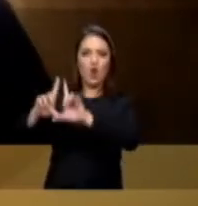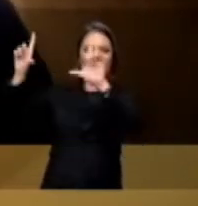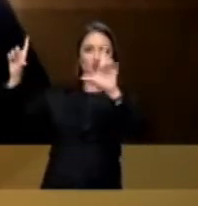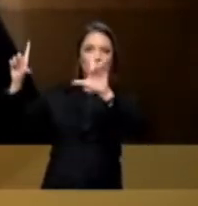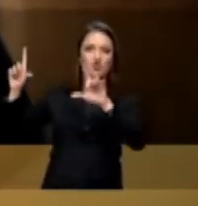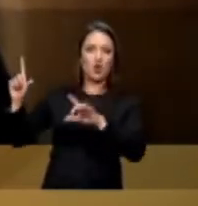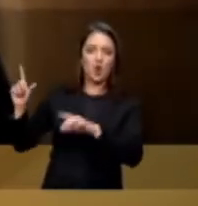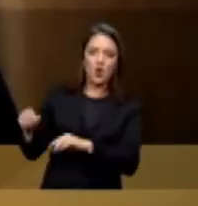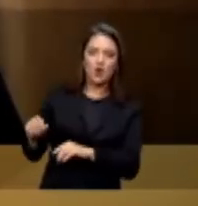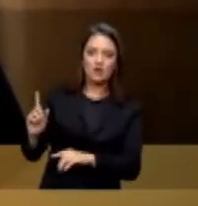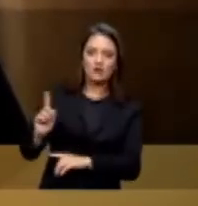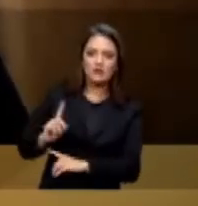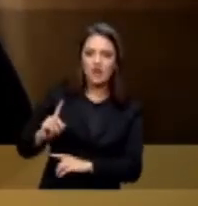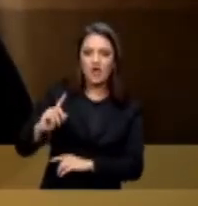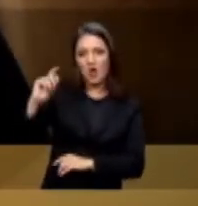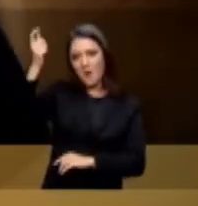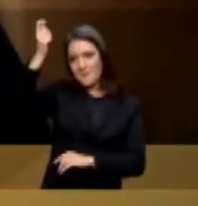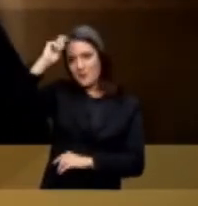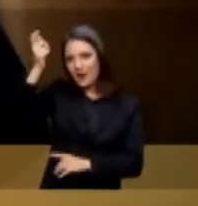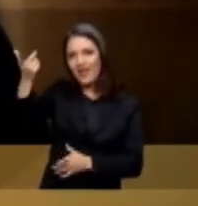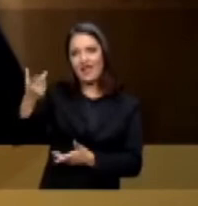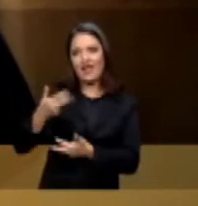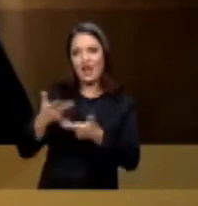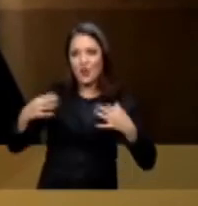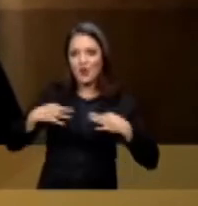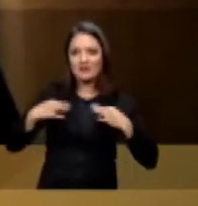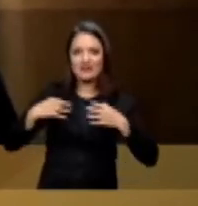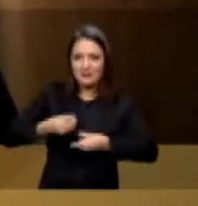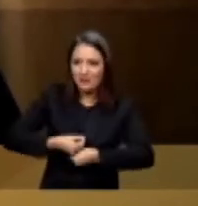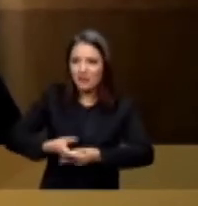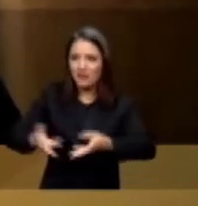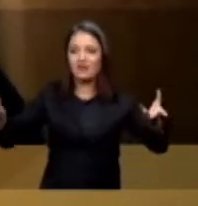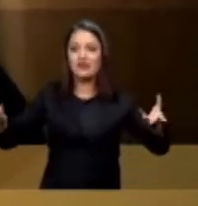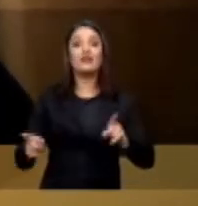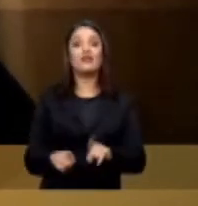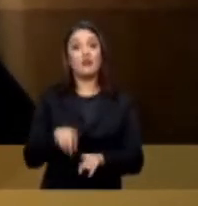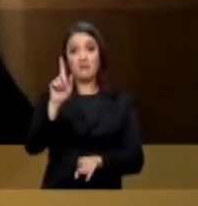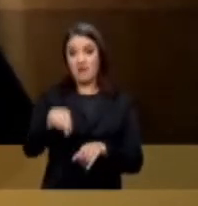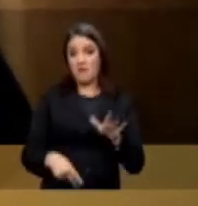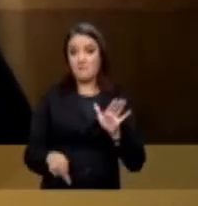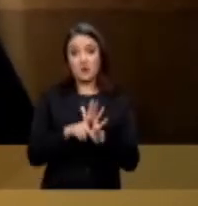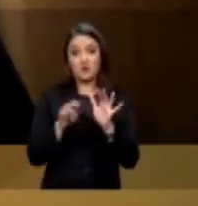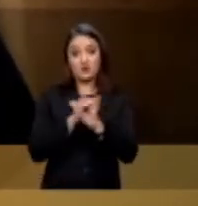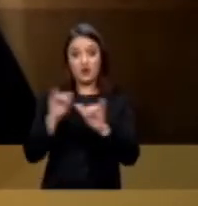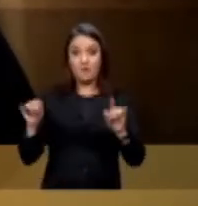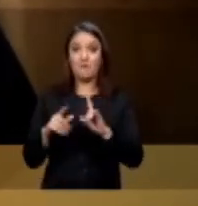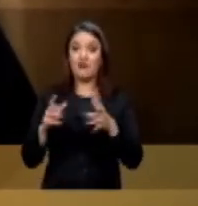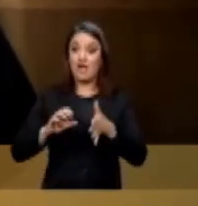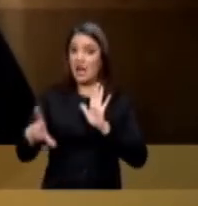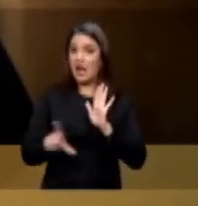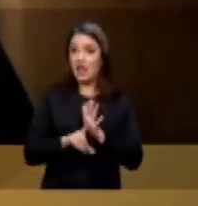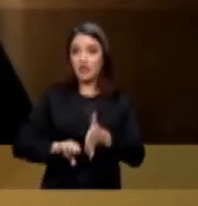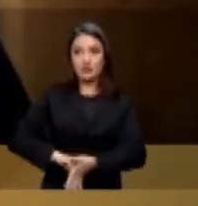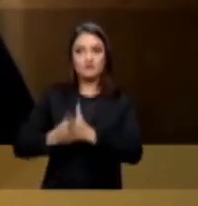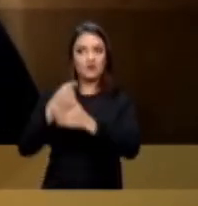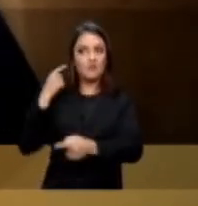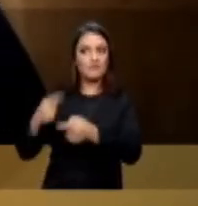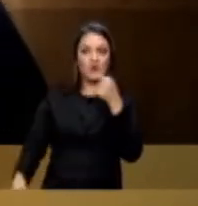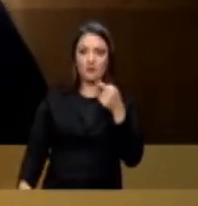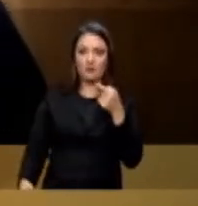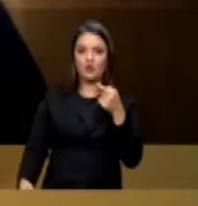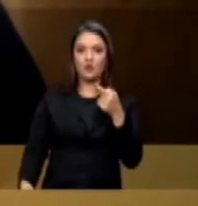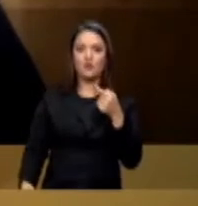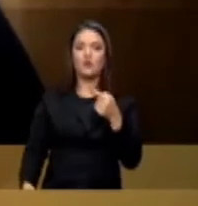para distribuição de bonés, brindes, etc., que também são elementos de campanha vedados pelo legislador e que se envolvem